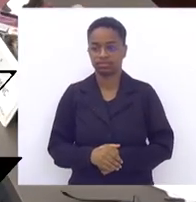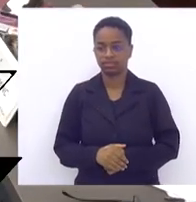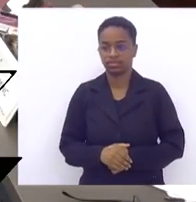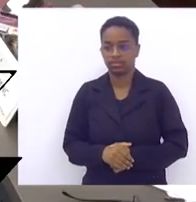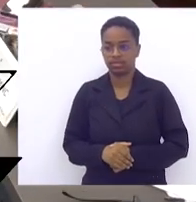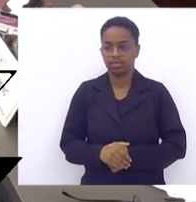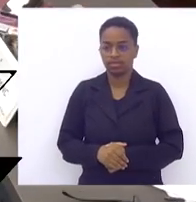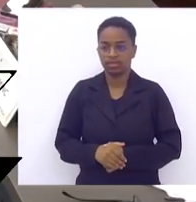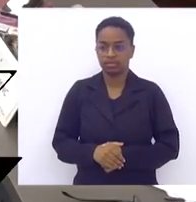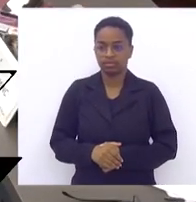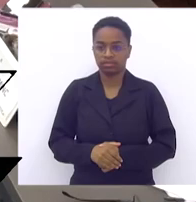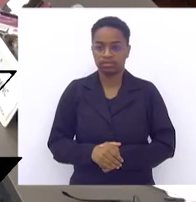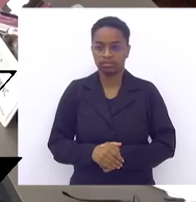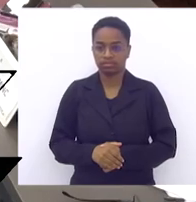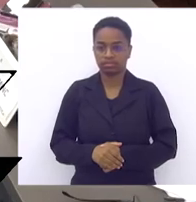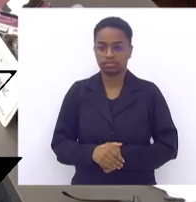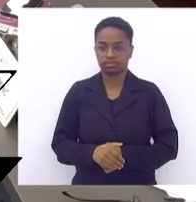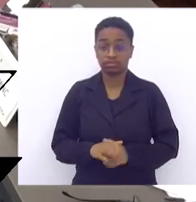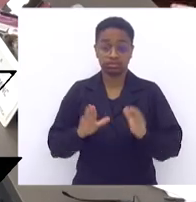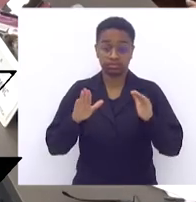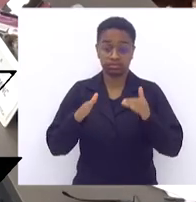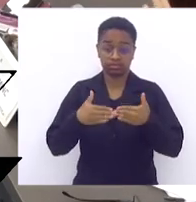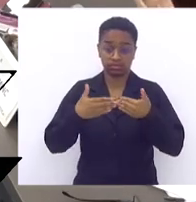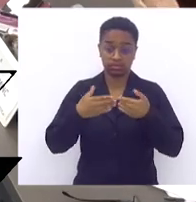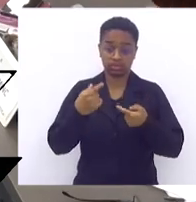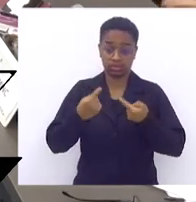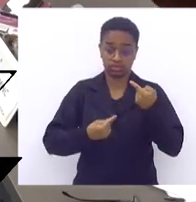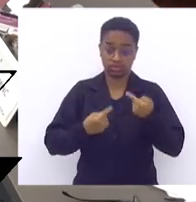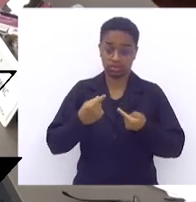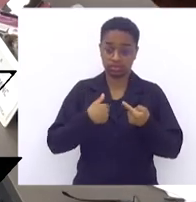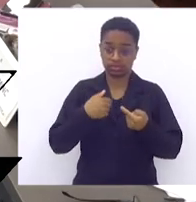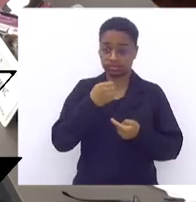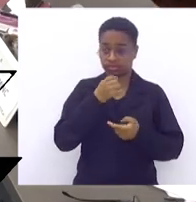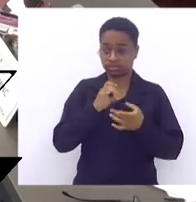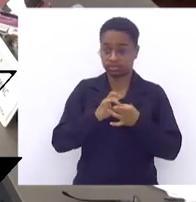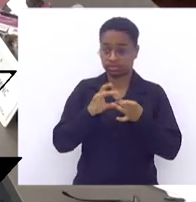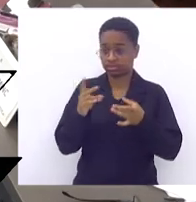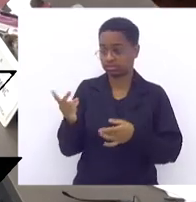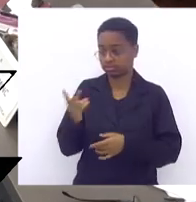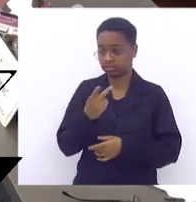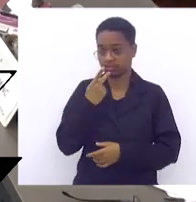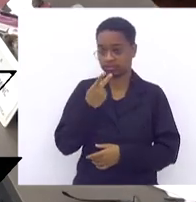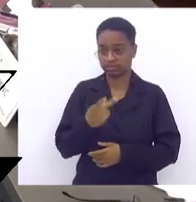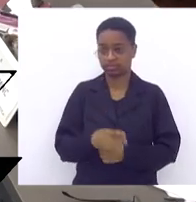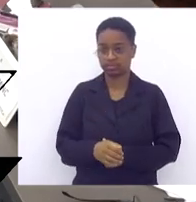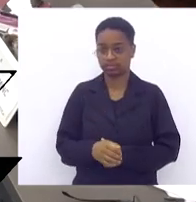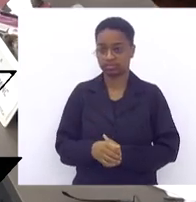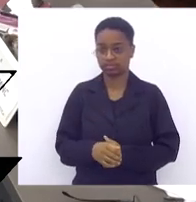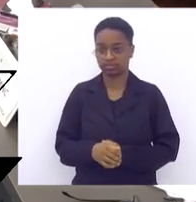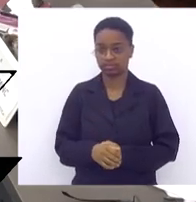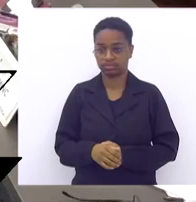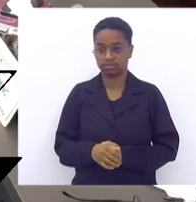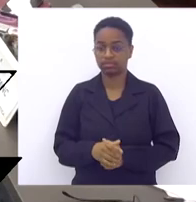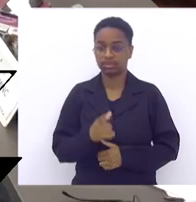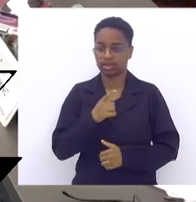É para encerrar a discussão de Vossas Excelências, aí eu passar a palavra para o deputado Serafini e deputado doutor Serginho. Vossa Excelência tem prioridade.